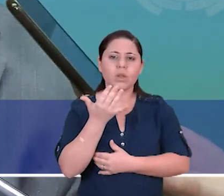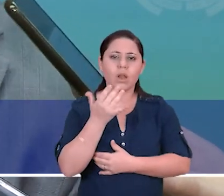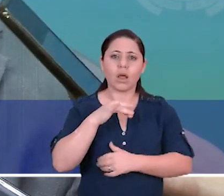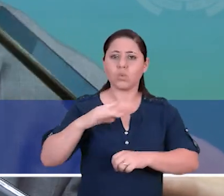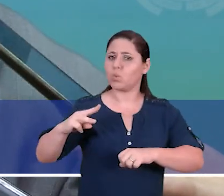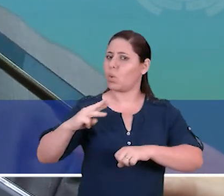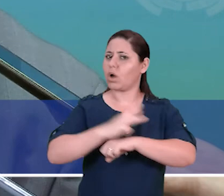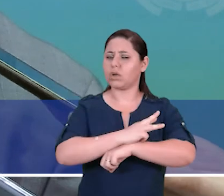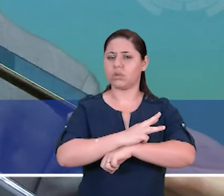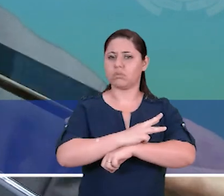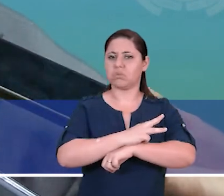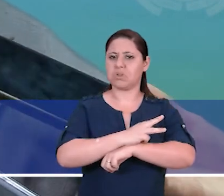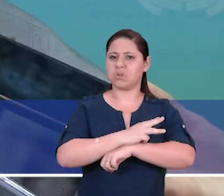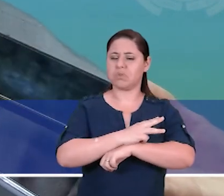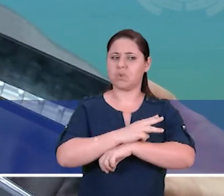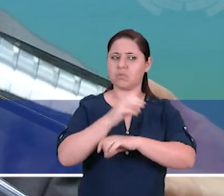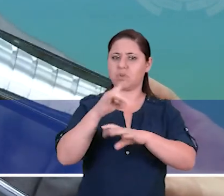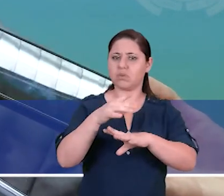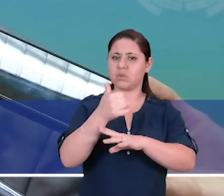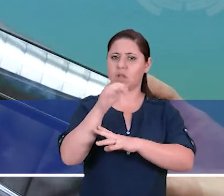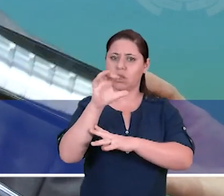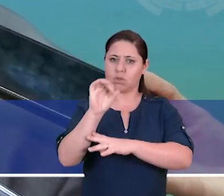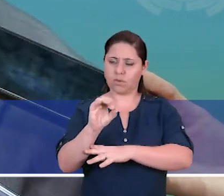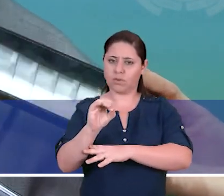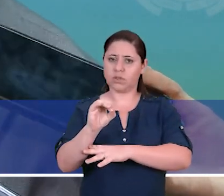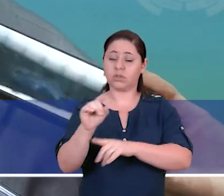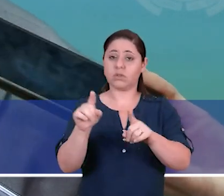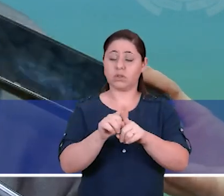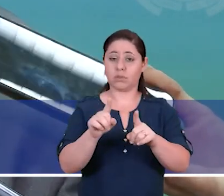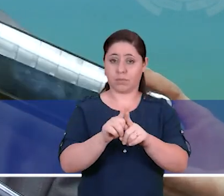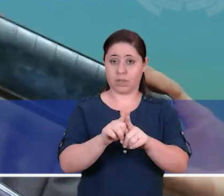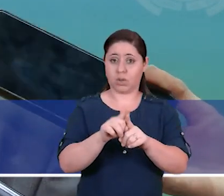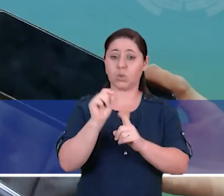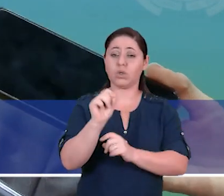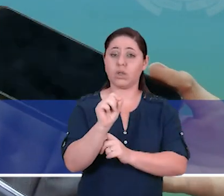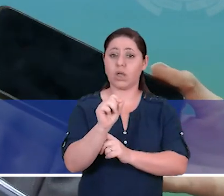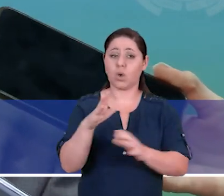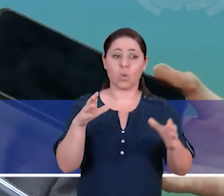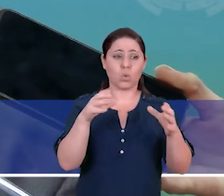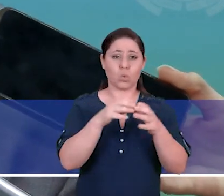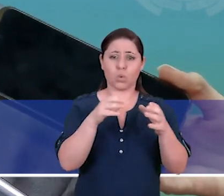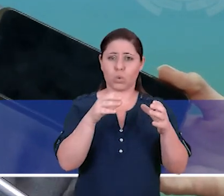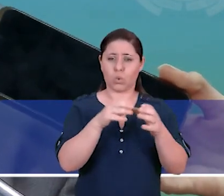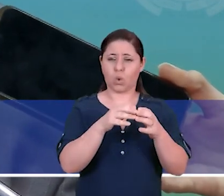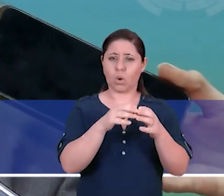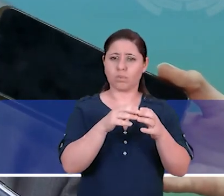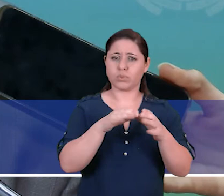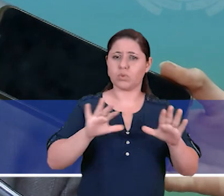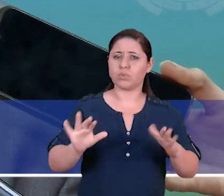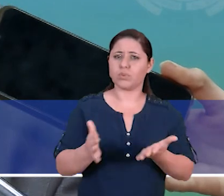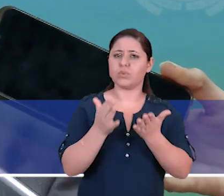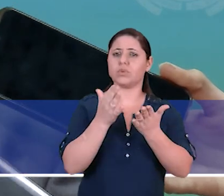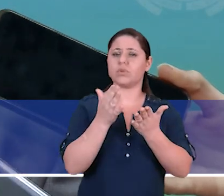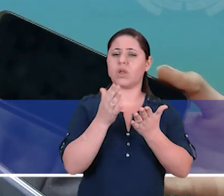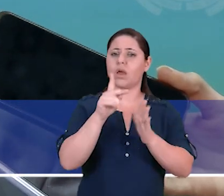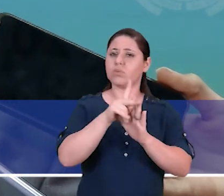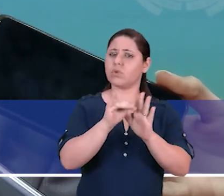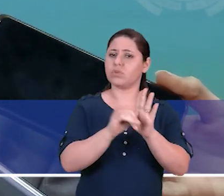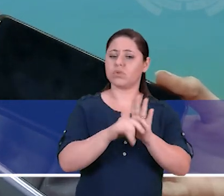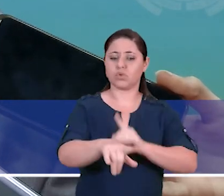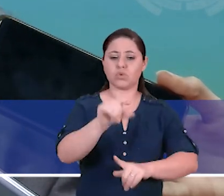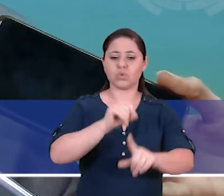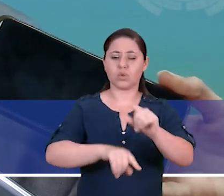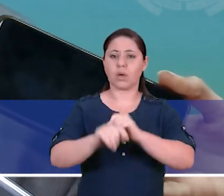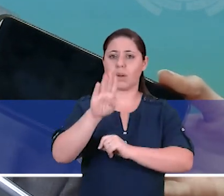para ligação direta, com o WhatsApp, sem dispensar o 190. E acompanhamento do Bancap, que é a Corporação Andina de Fomento. Esse foi um